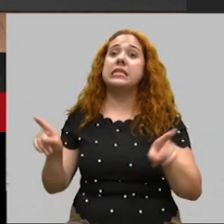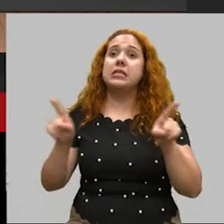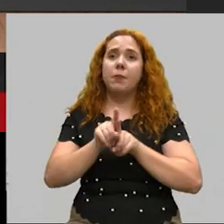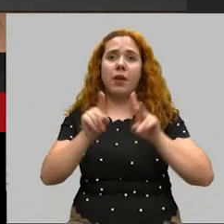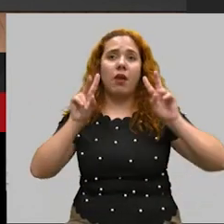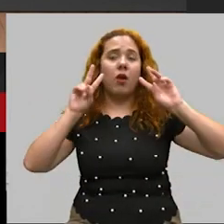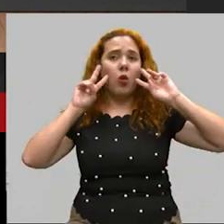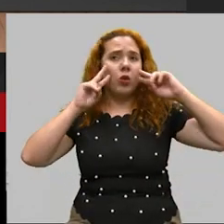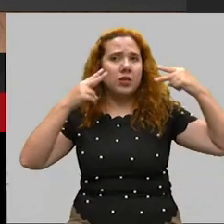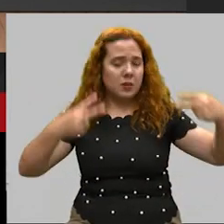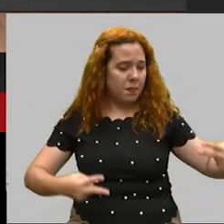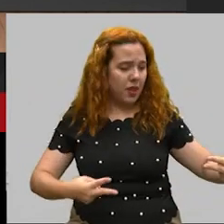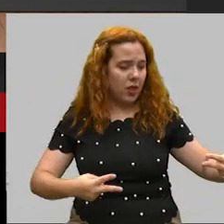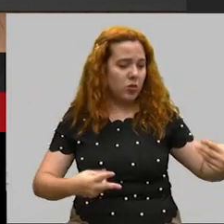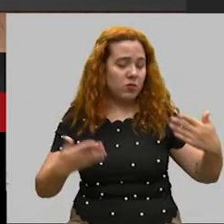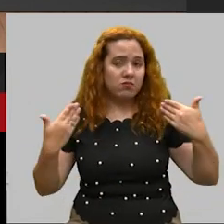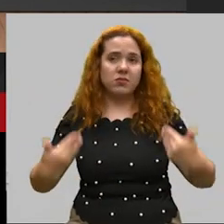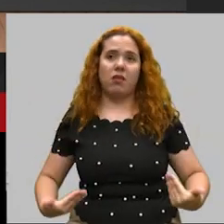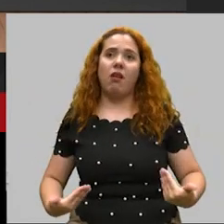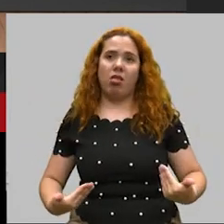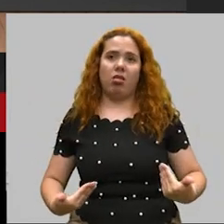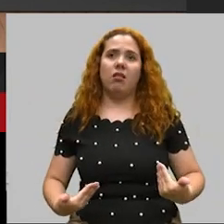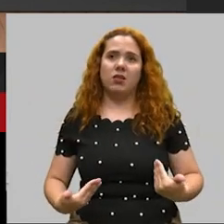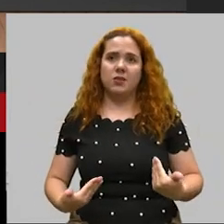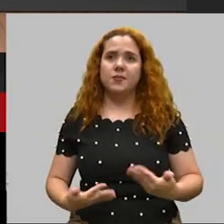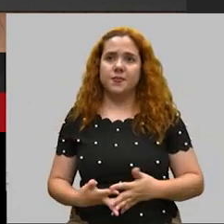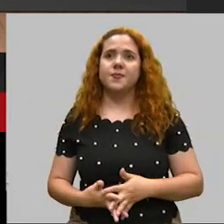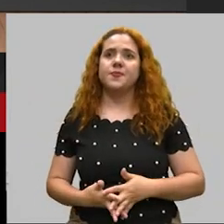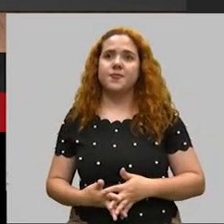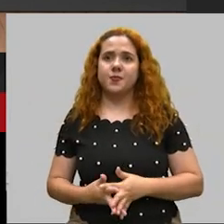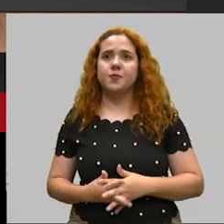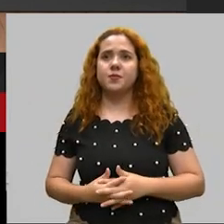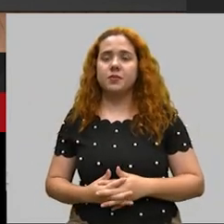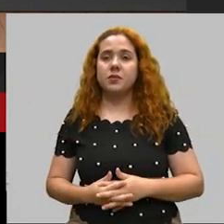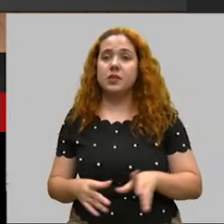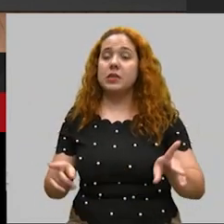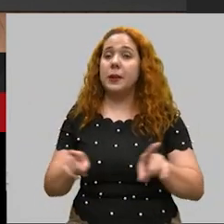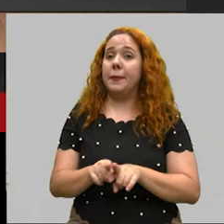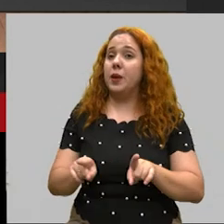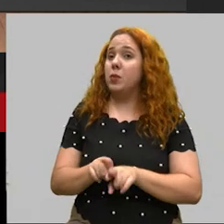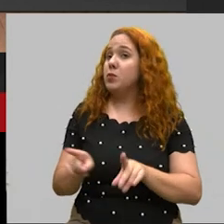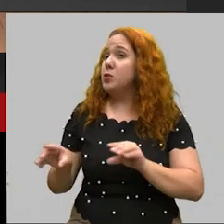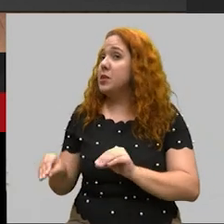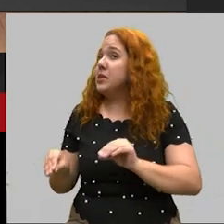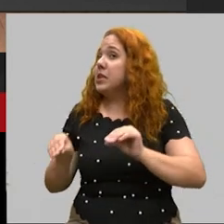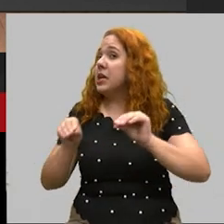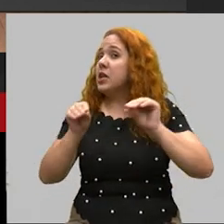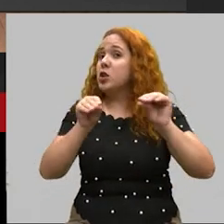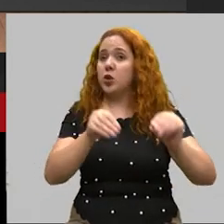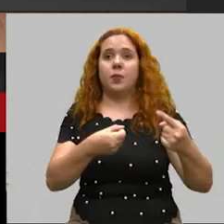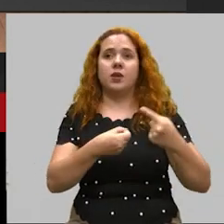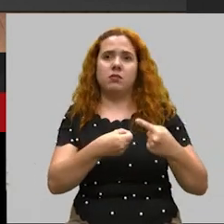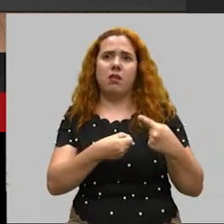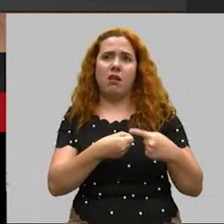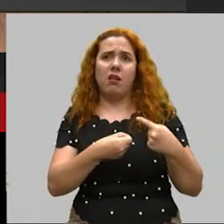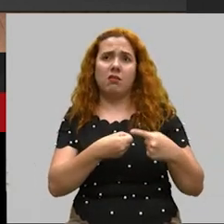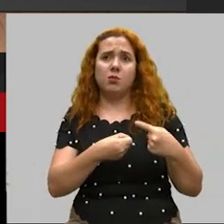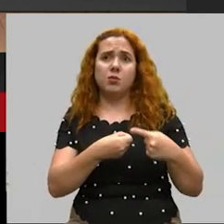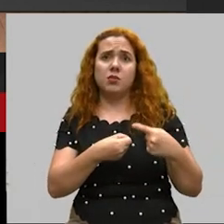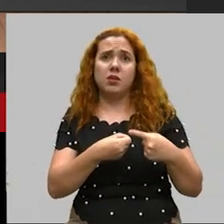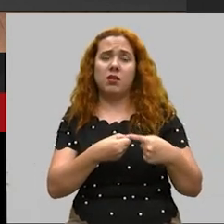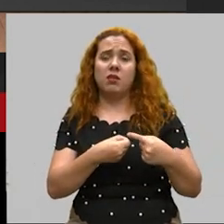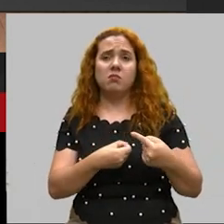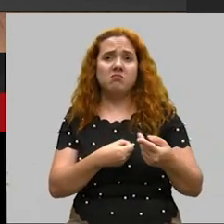raízes mais e mais para que se mesmo vindo para a cidade mesmo vindo para o urbano ela não se